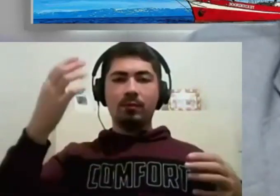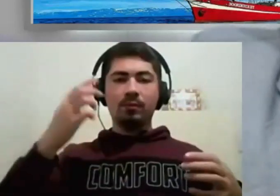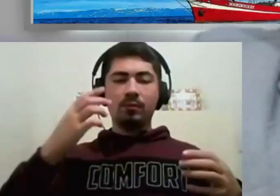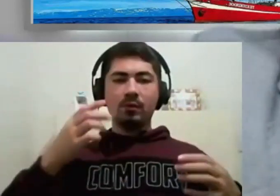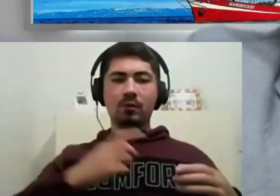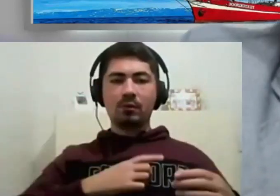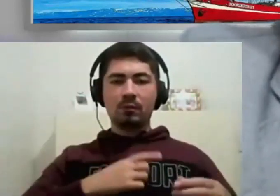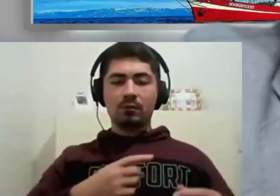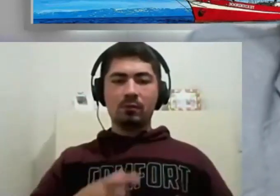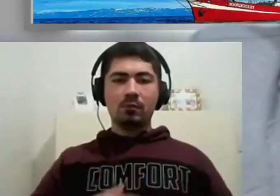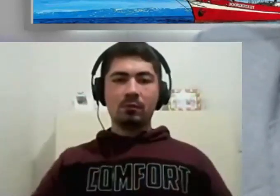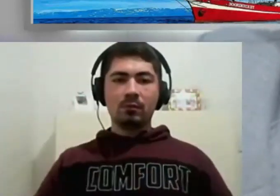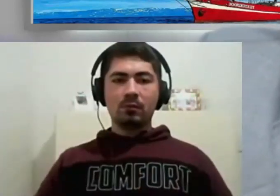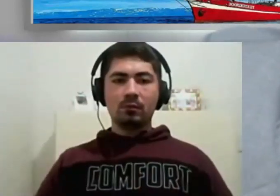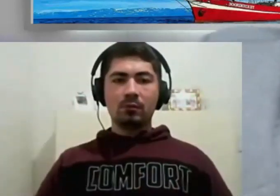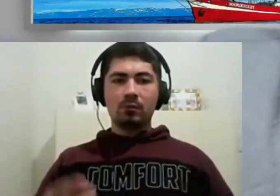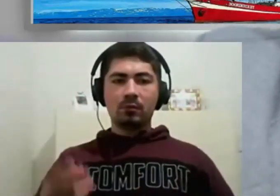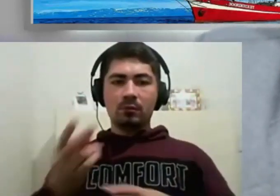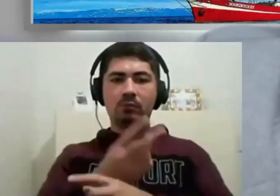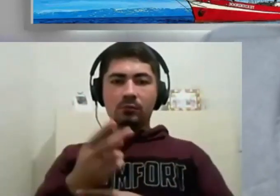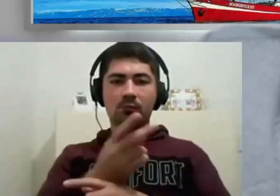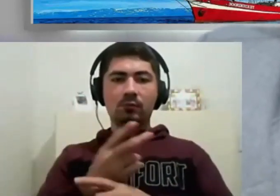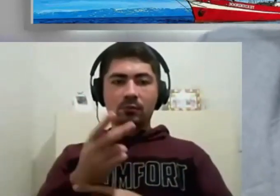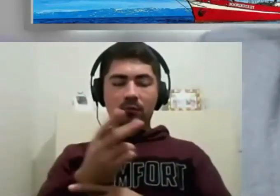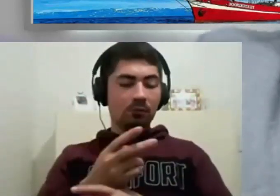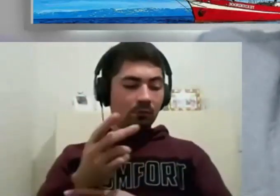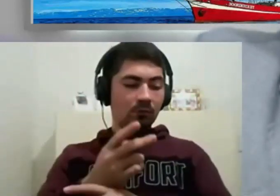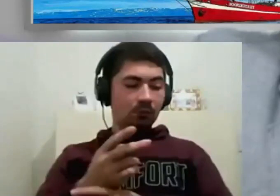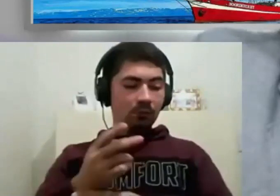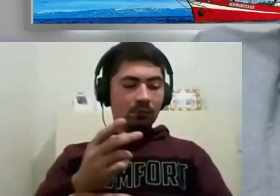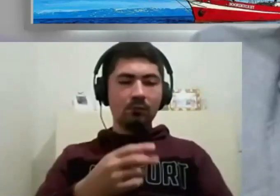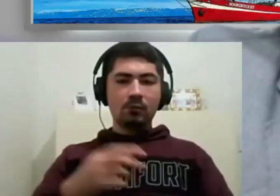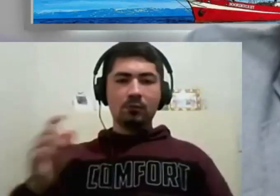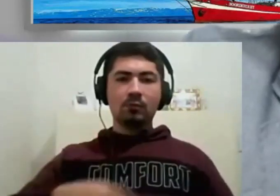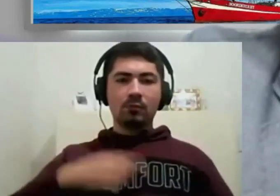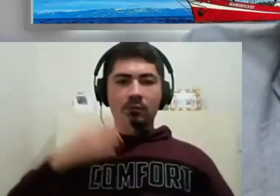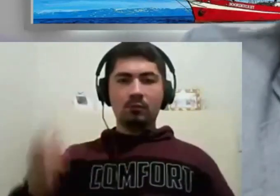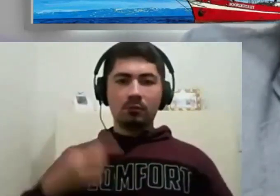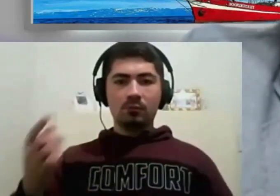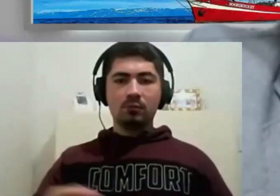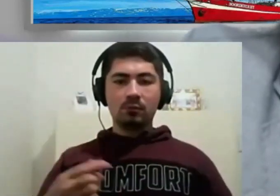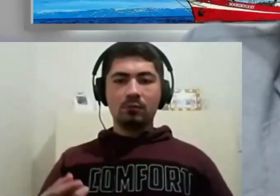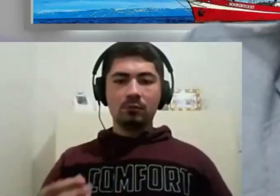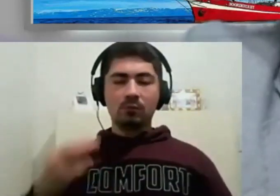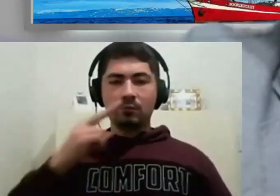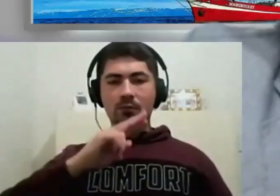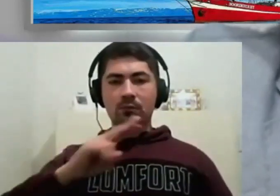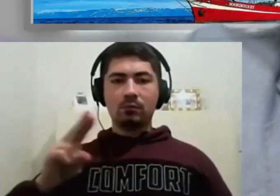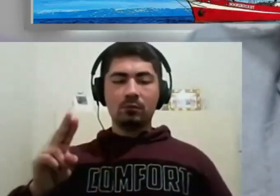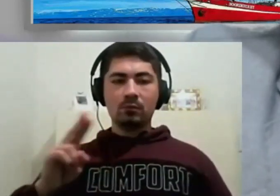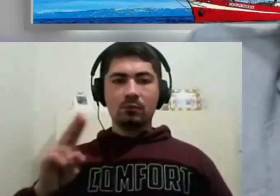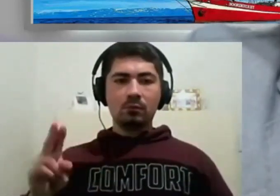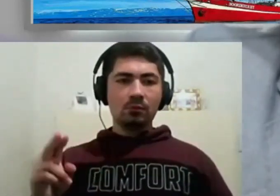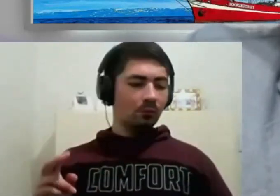Então, randomicamente, nosso secretário executivo Wilson está rodando, estou aqui com o celular aqui, ele já está me passando o nome. Por